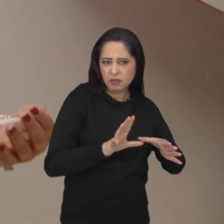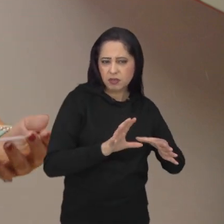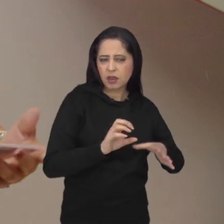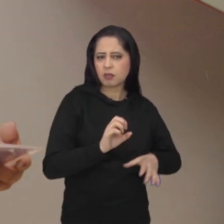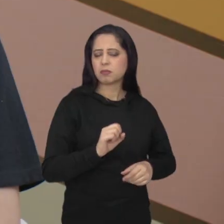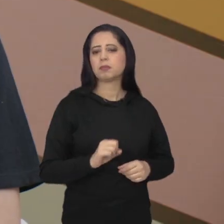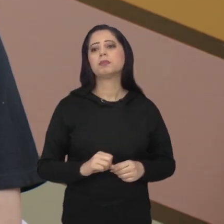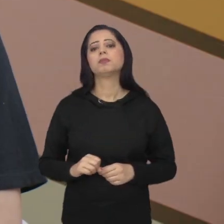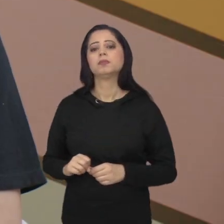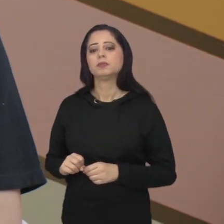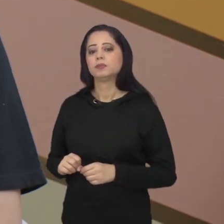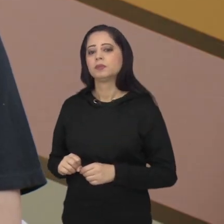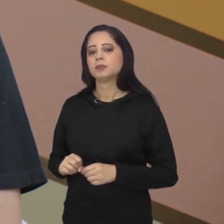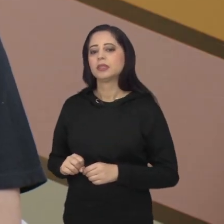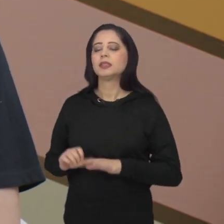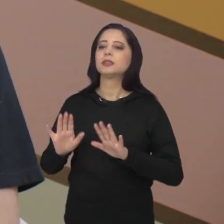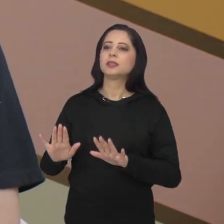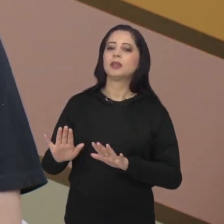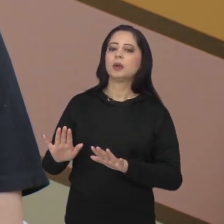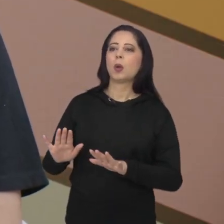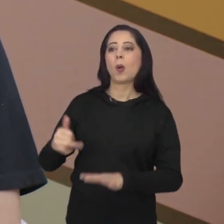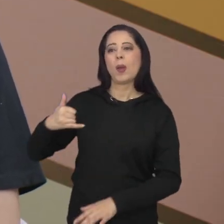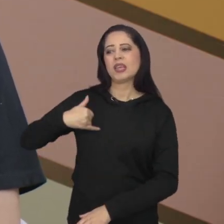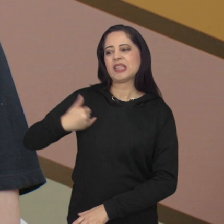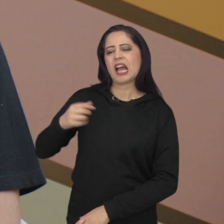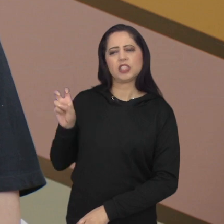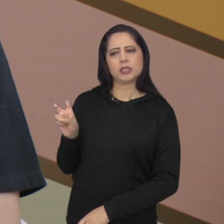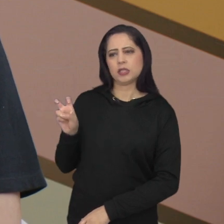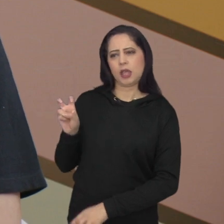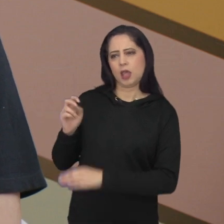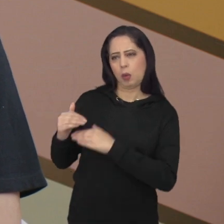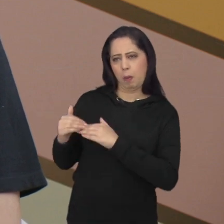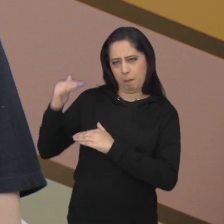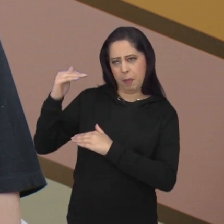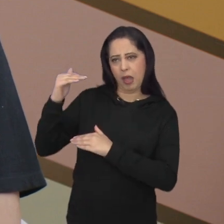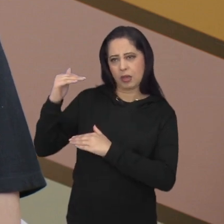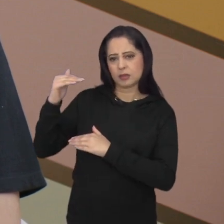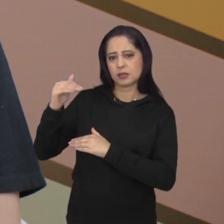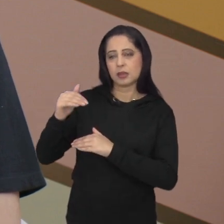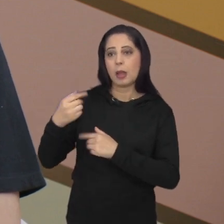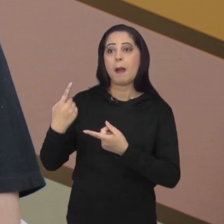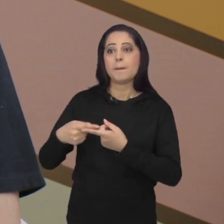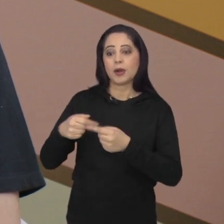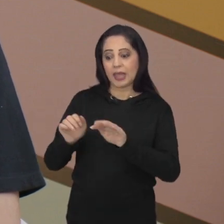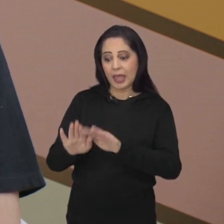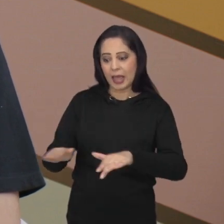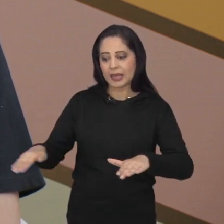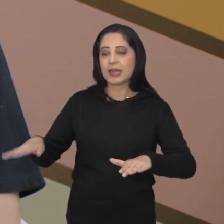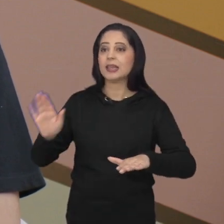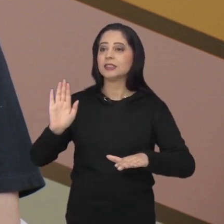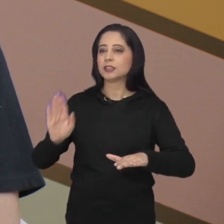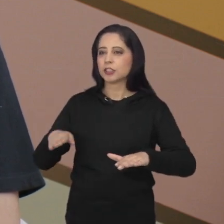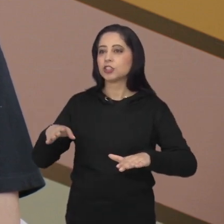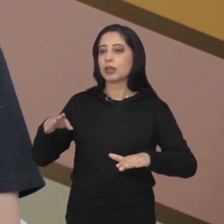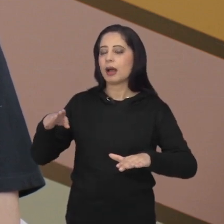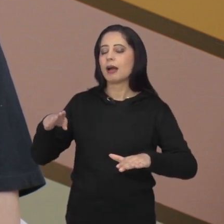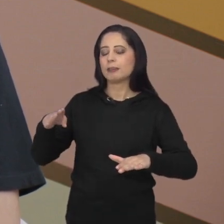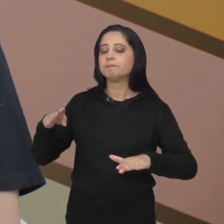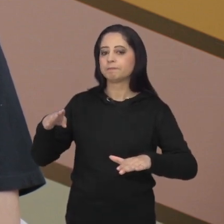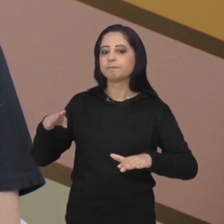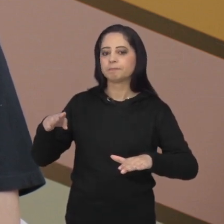idade ideal? Recomenda-se a partir de uns 5 anos, né? Mais ou menos, que a criança já tem